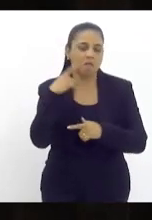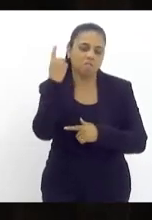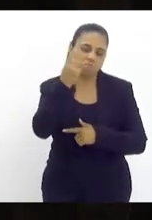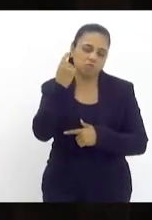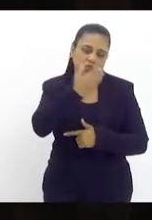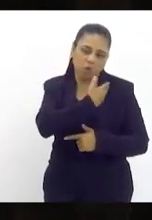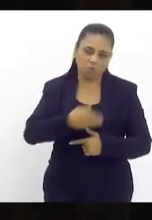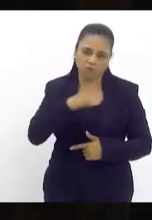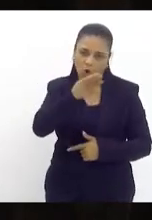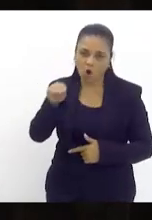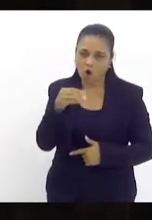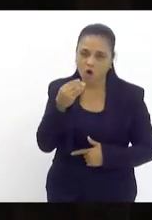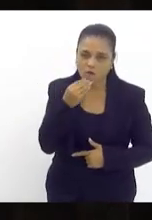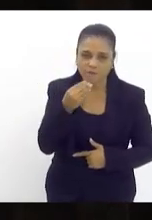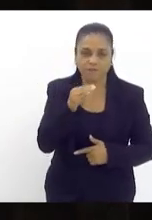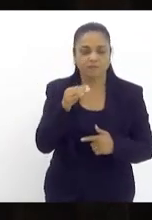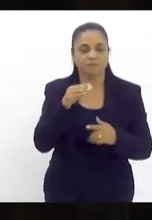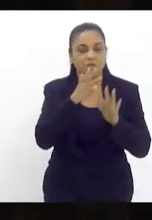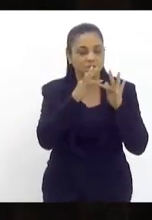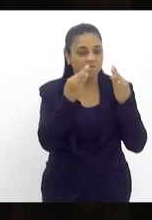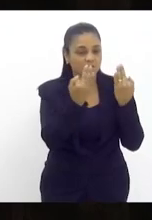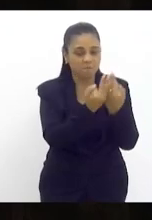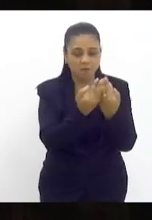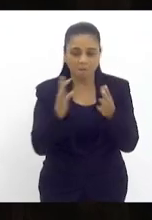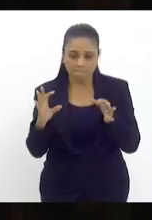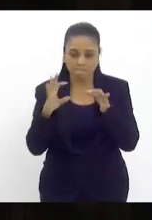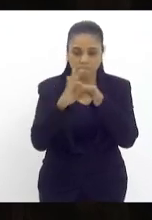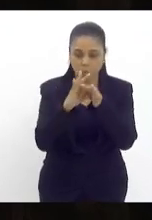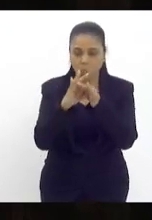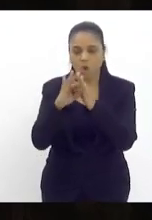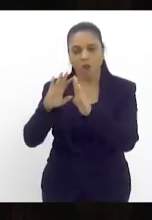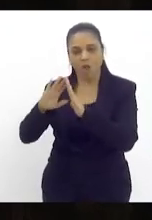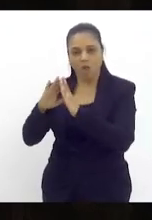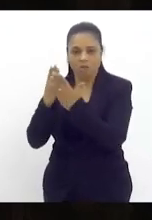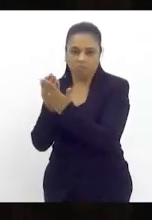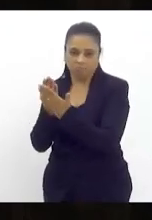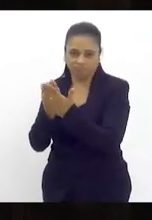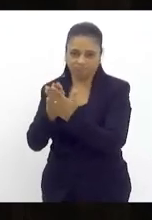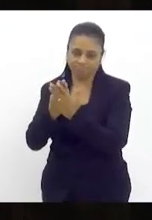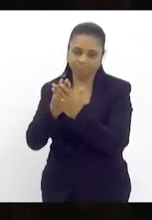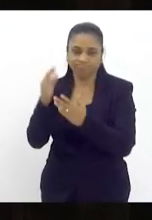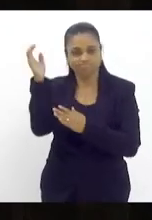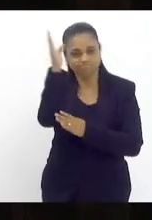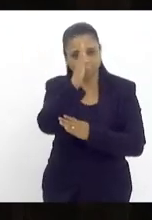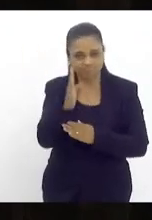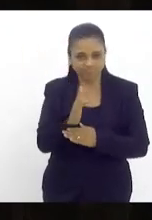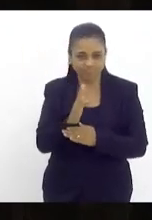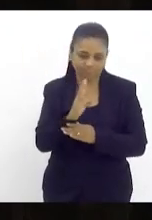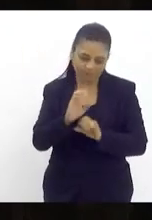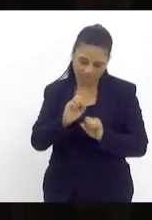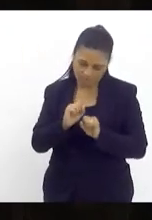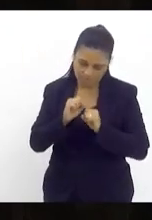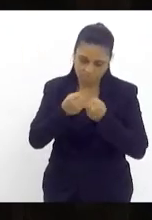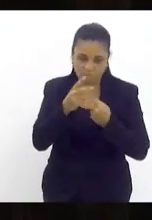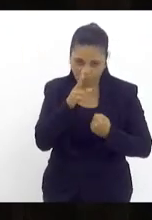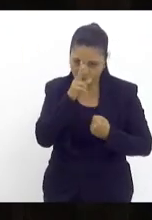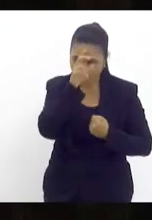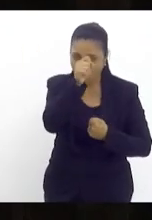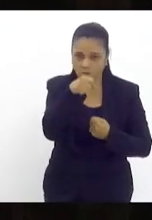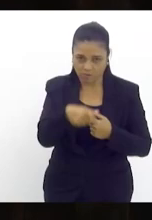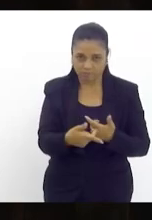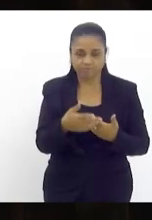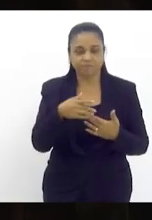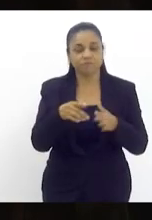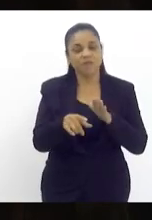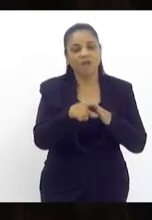Né? Família e educação para garantir uma nação forte. Né? Eu queria falar um pouquinho, antes de